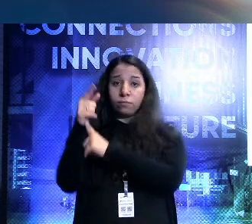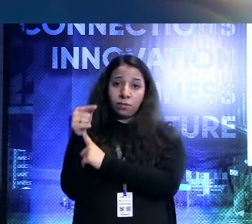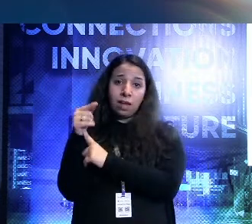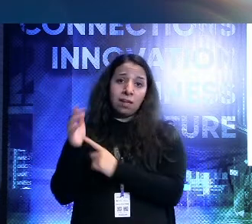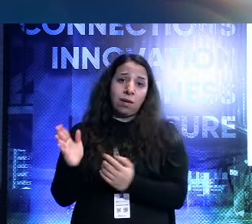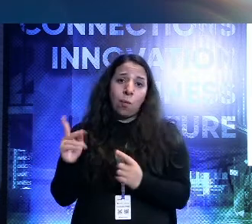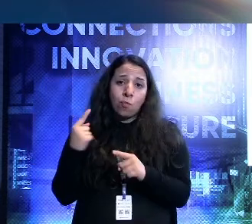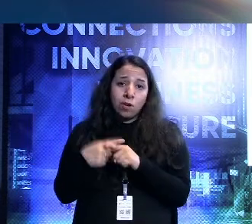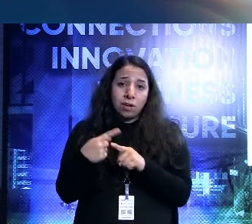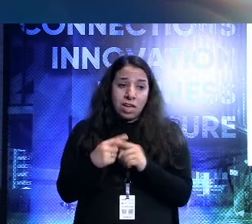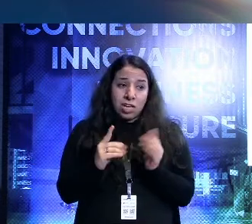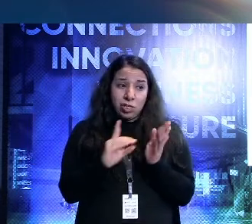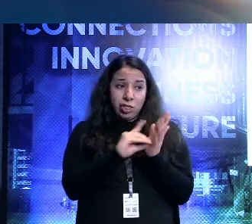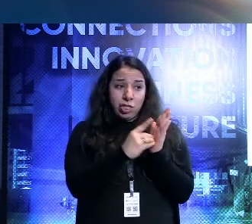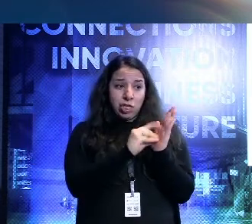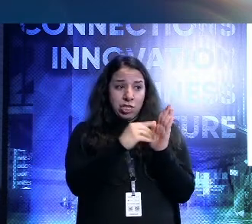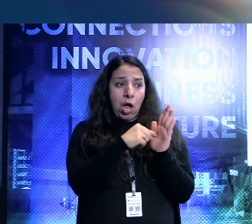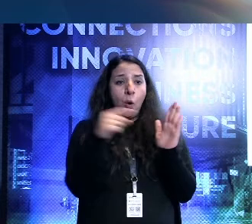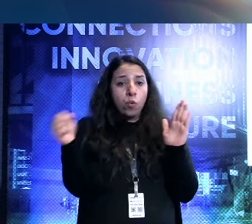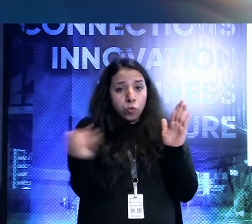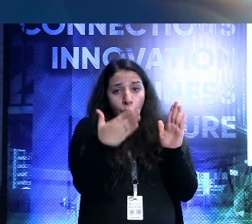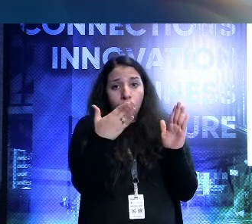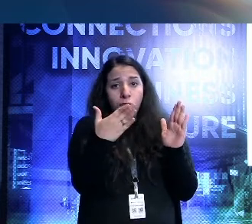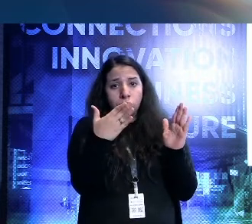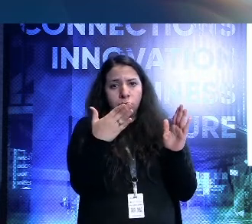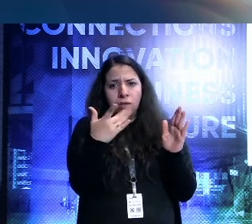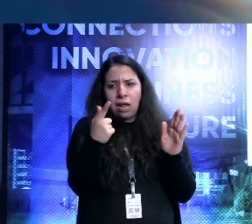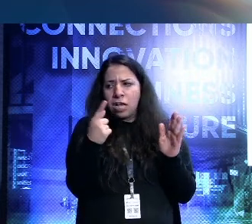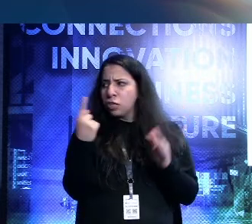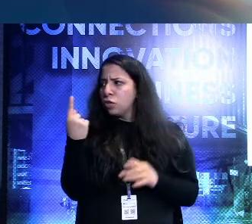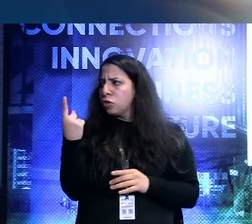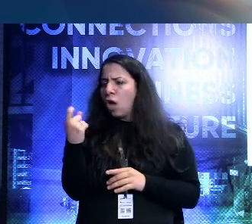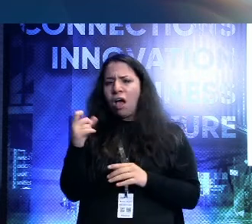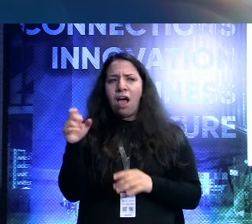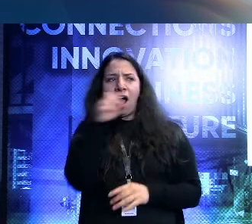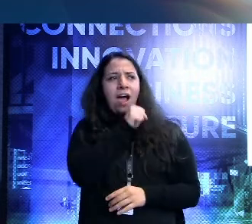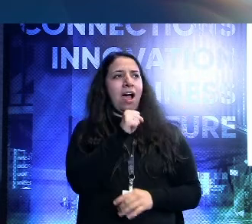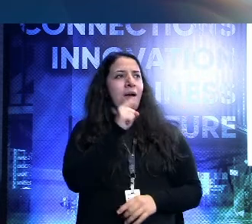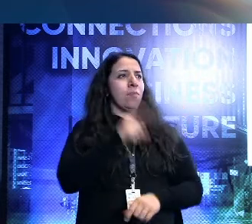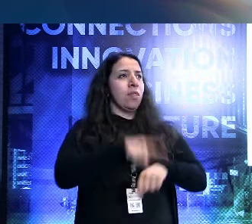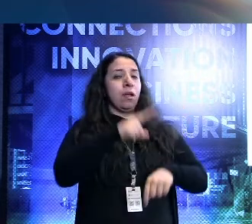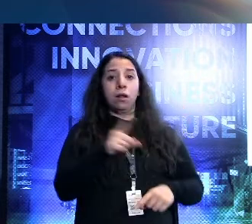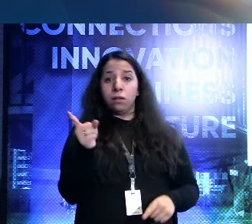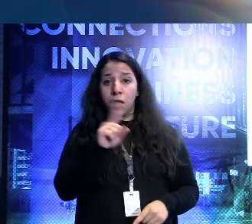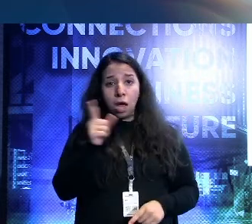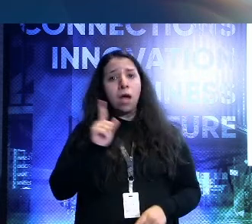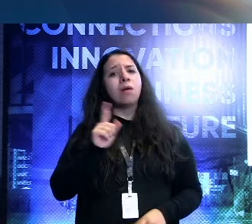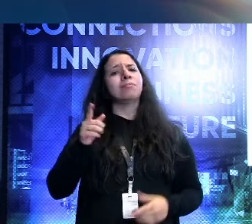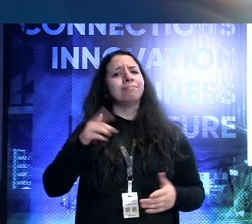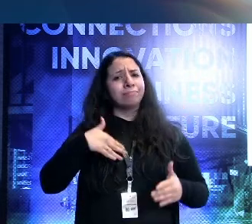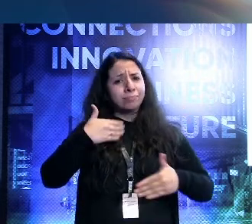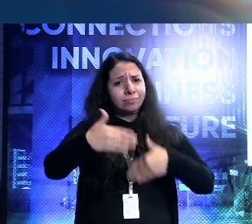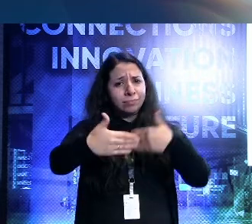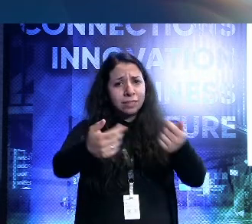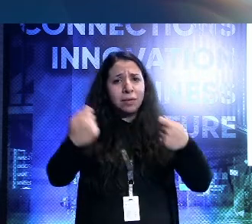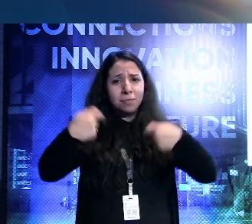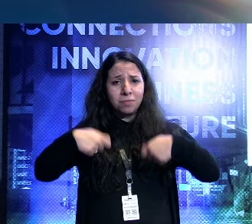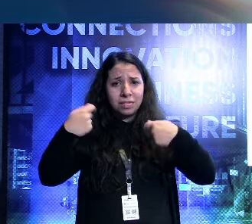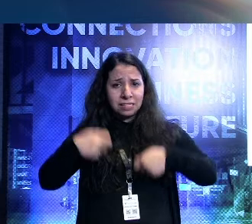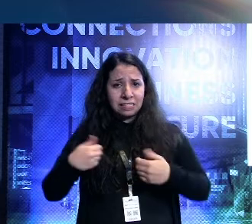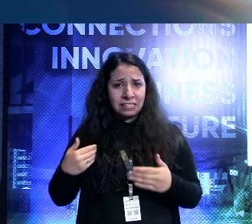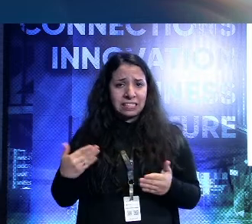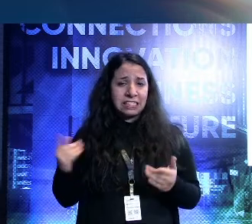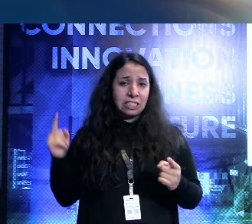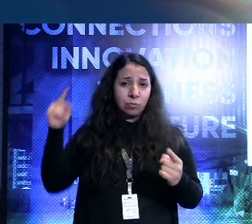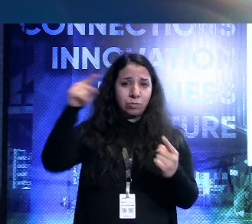si só, eles têm que ter realmente algumas adaptações culturais e também tem que ter um propósito de fato envolvido. E esses nossos desafios, para essa entrada de